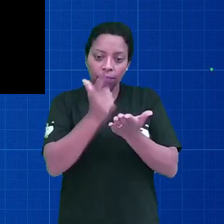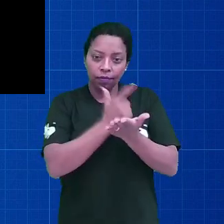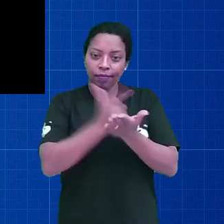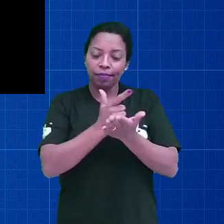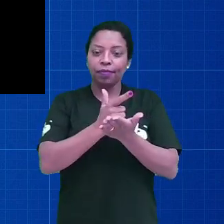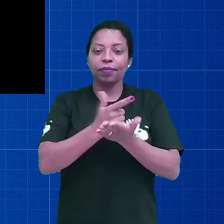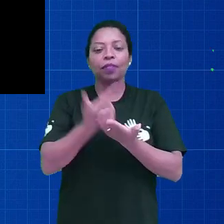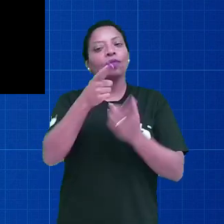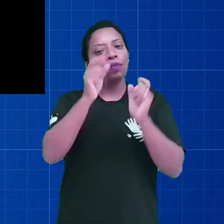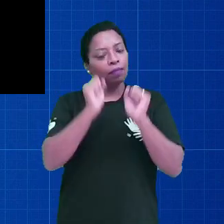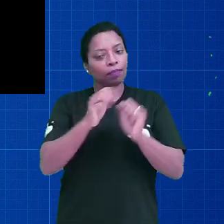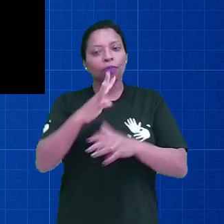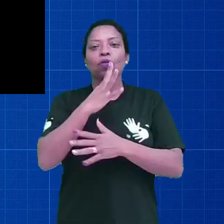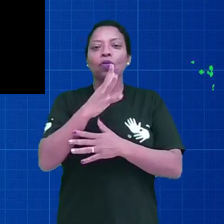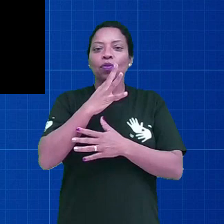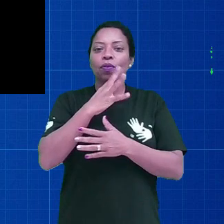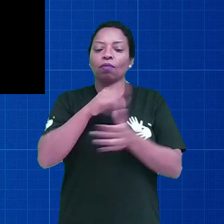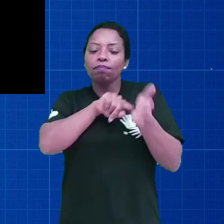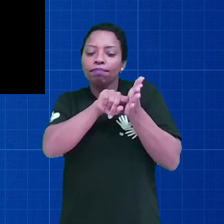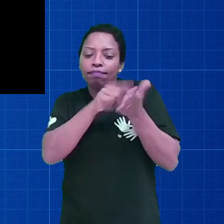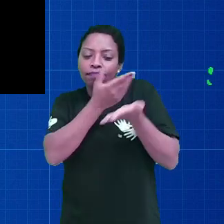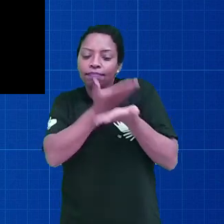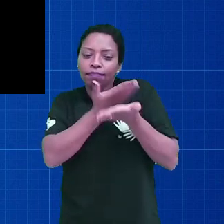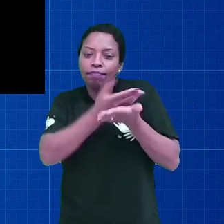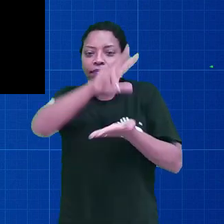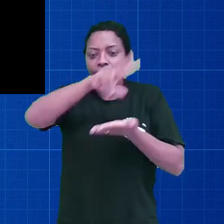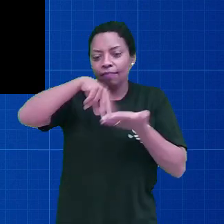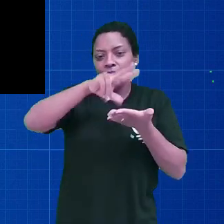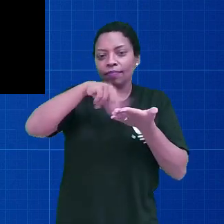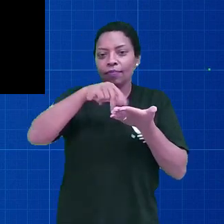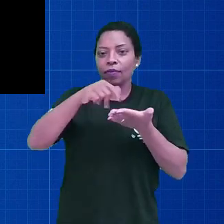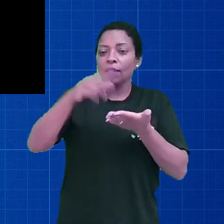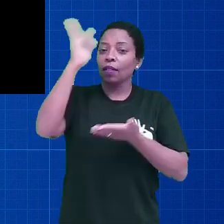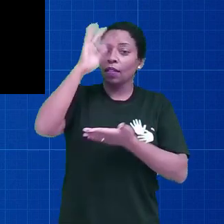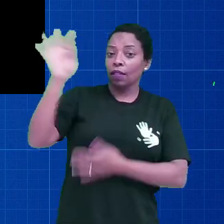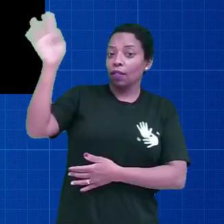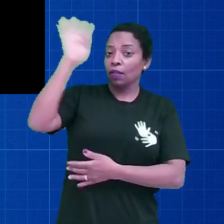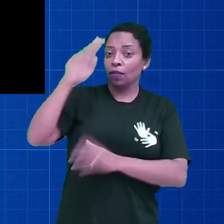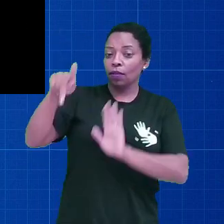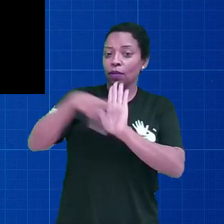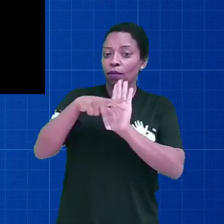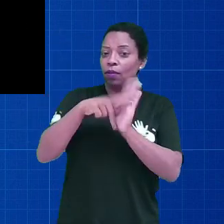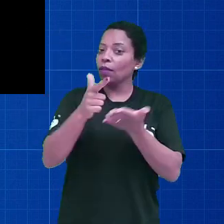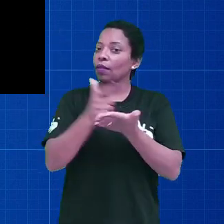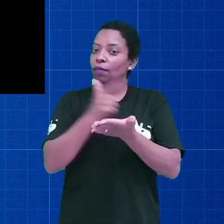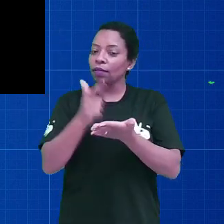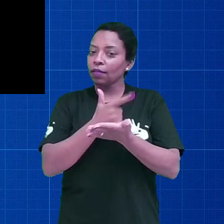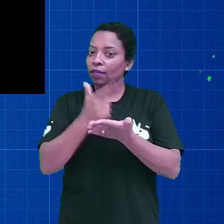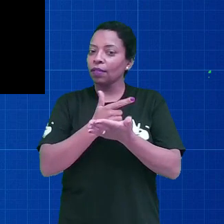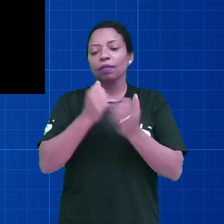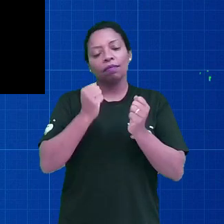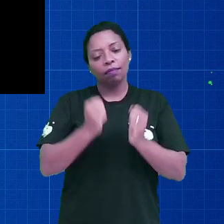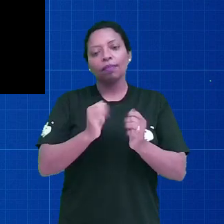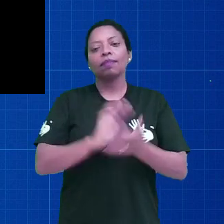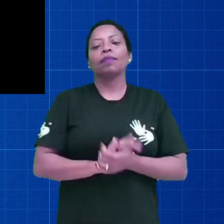curiosidade depois em se aprofundar nessa teoria, né, pode consultar, dos livros que vocês